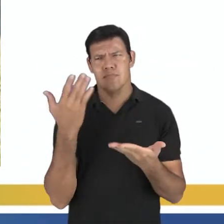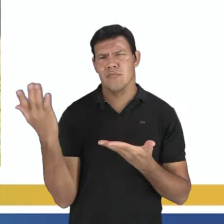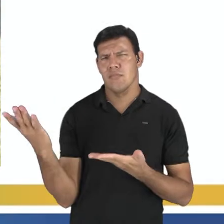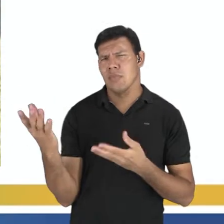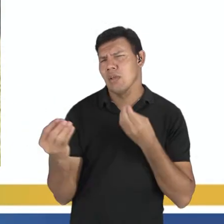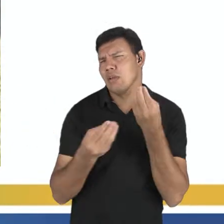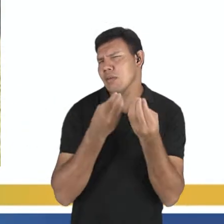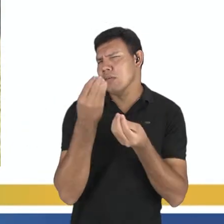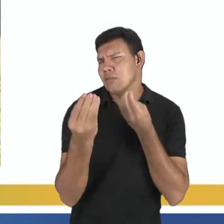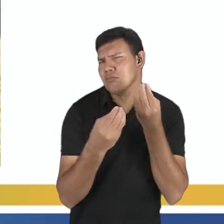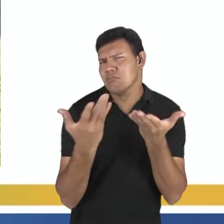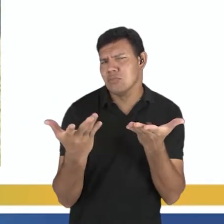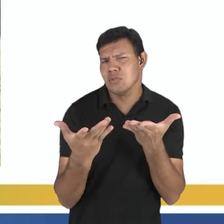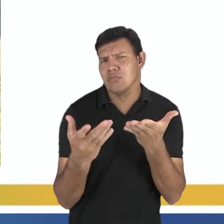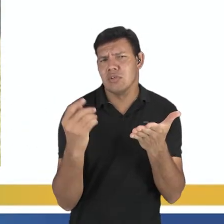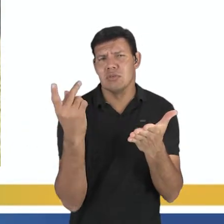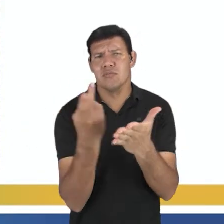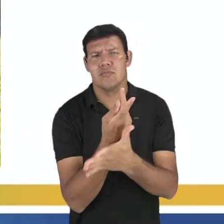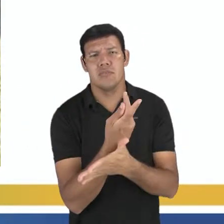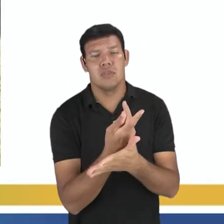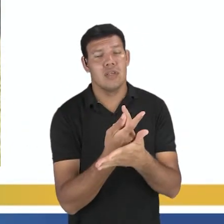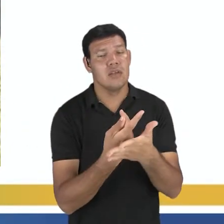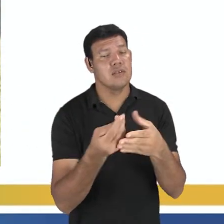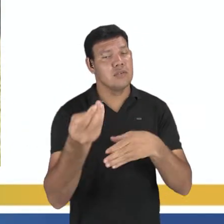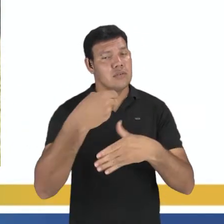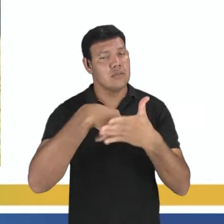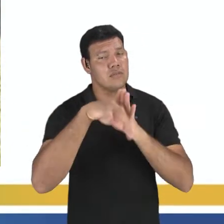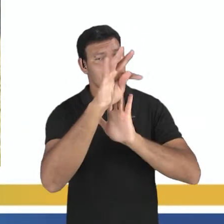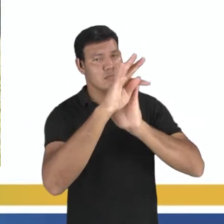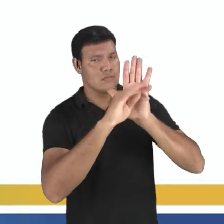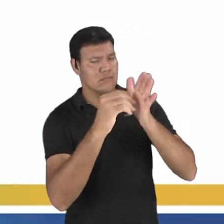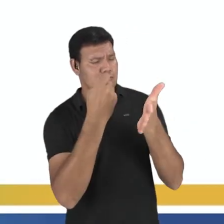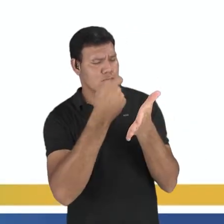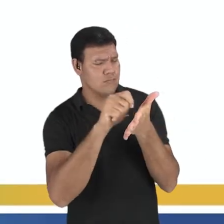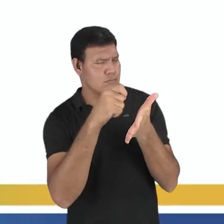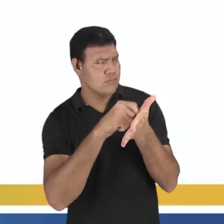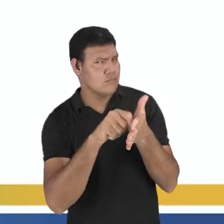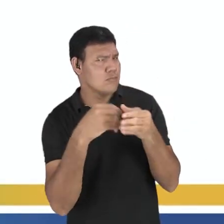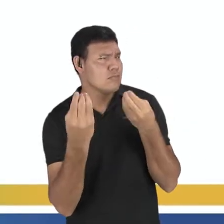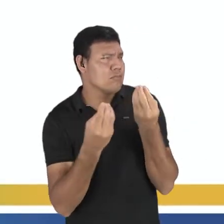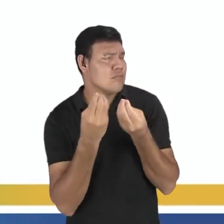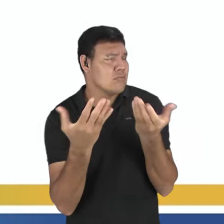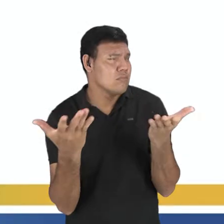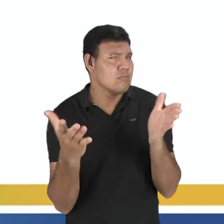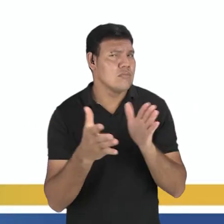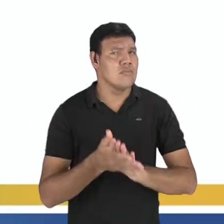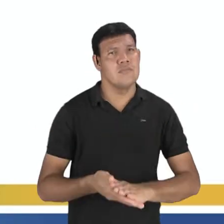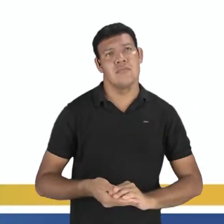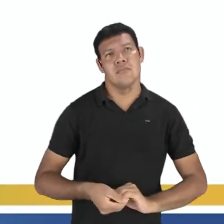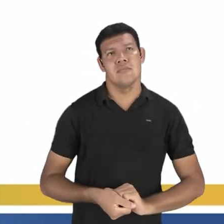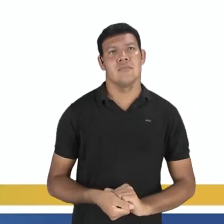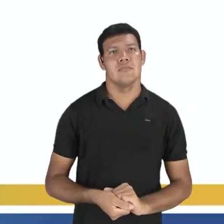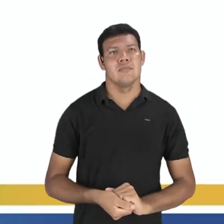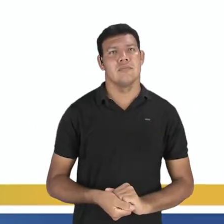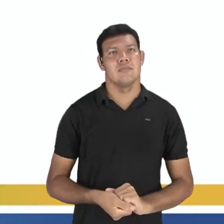isso funciona num texto escrito? Vamos observar? Olha só. No texto escrito,